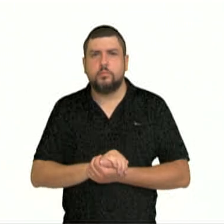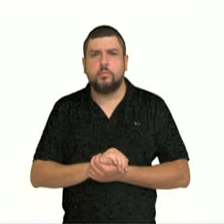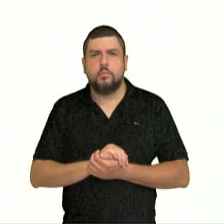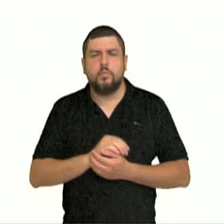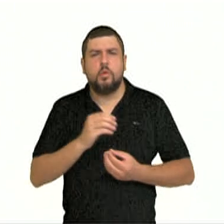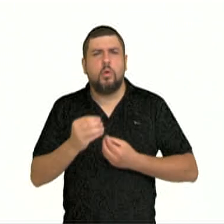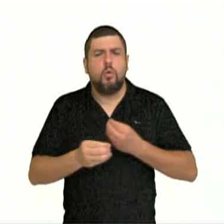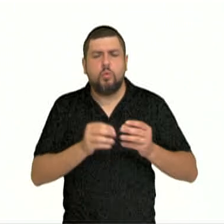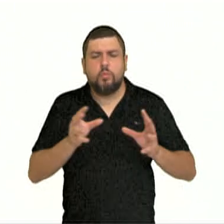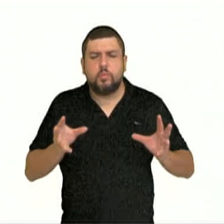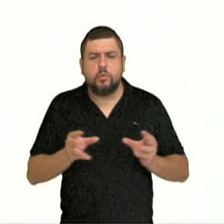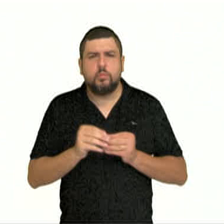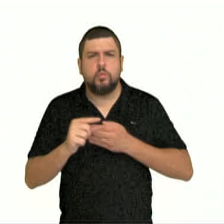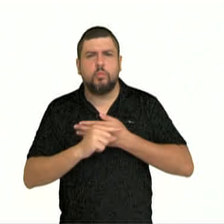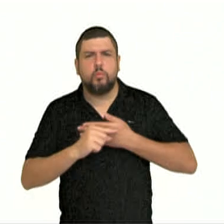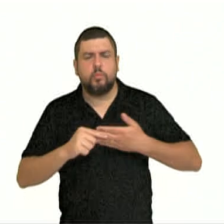filme?